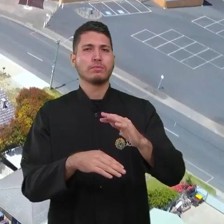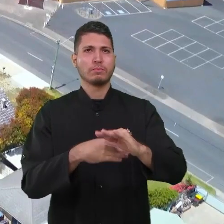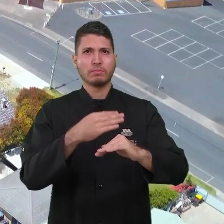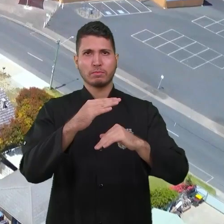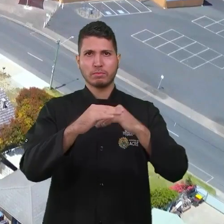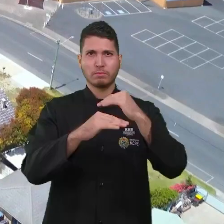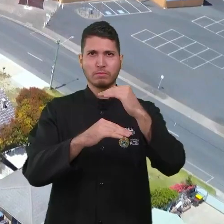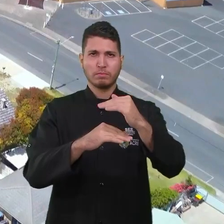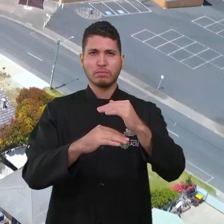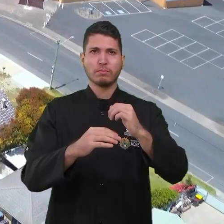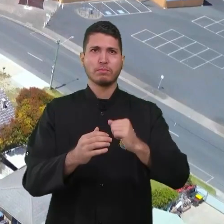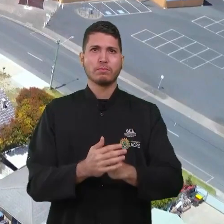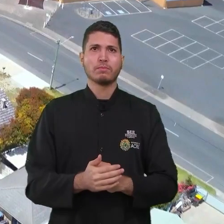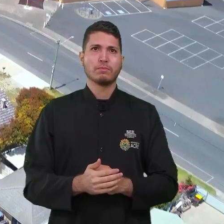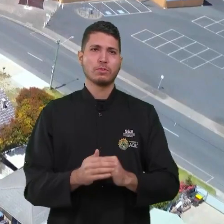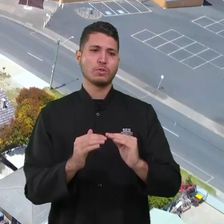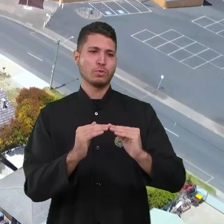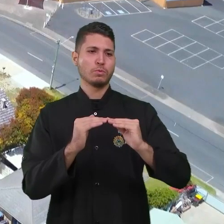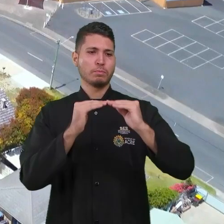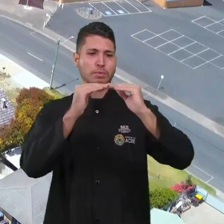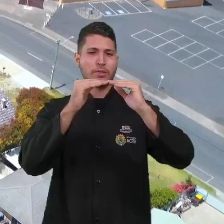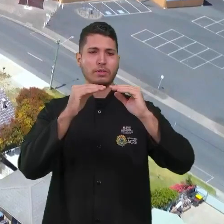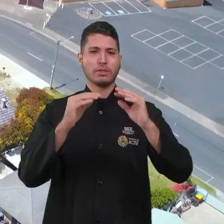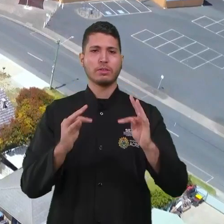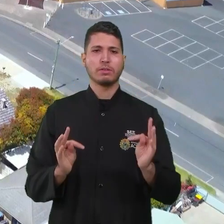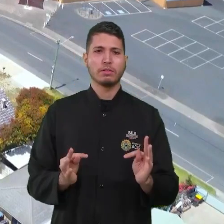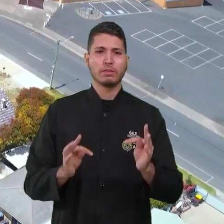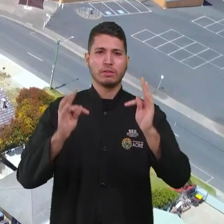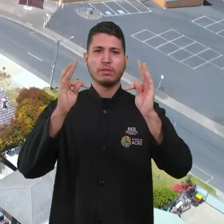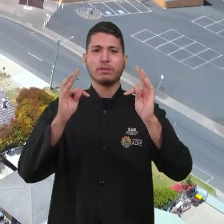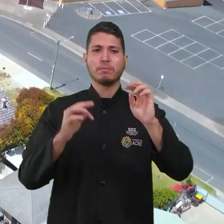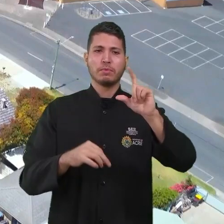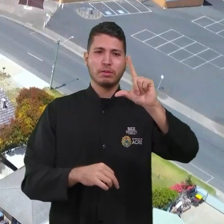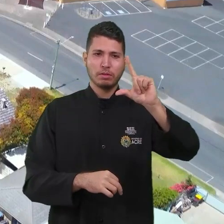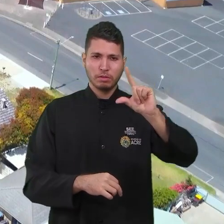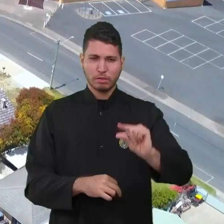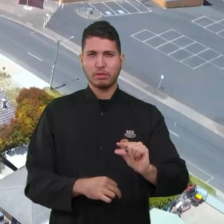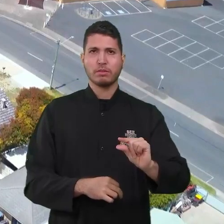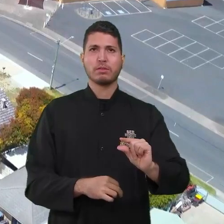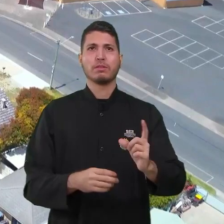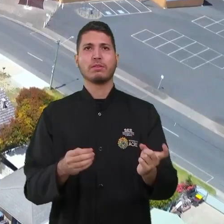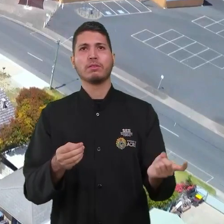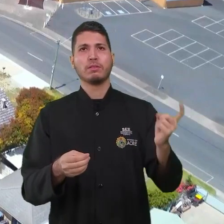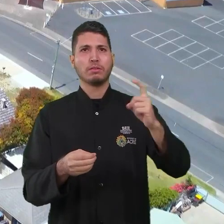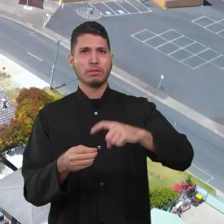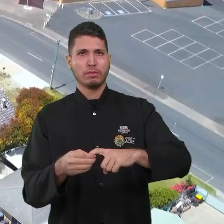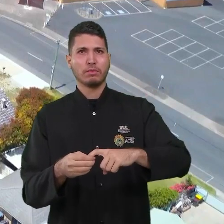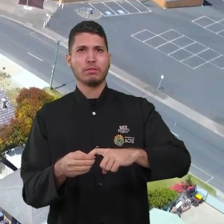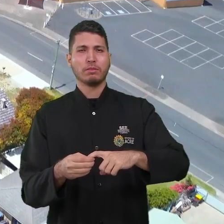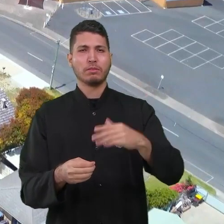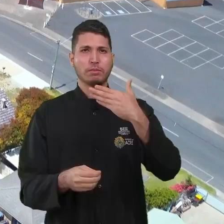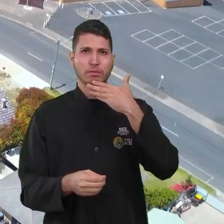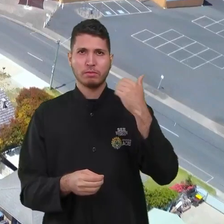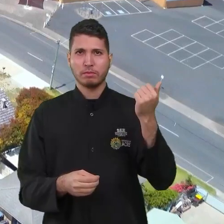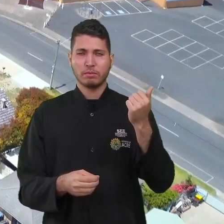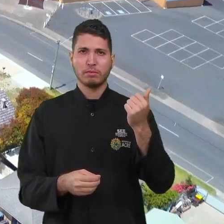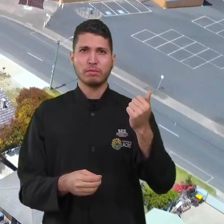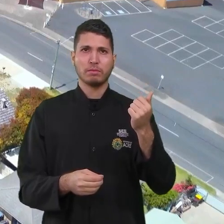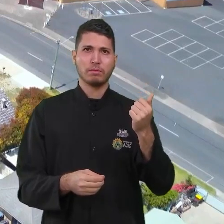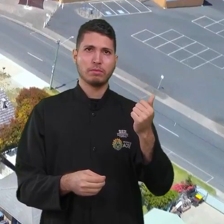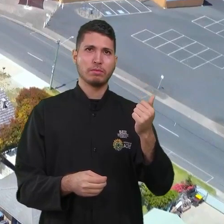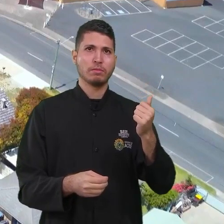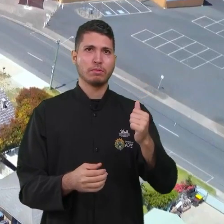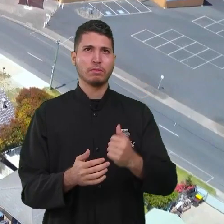vamos chamar de soberania tecnológica para reduzir dependência e também melhorar a sua